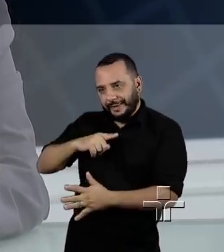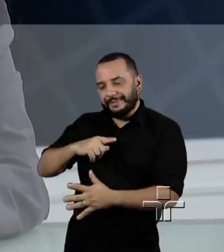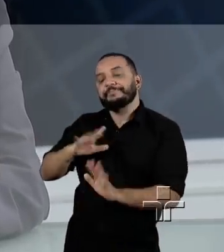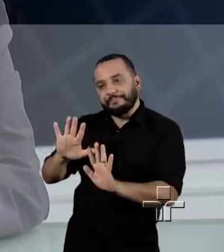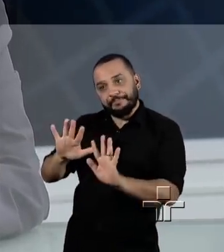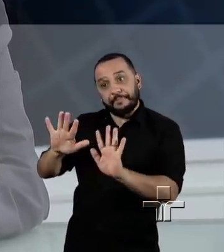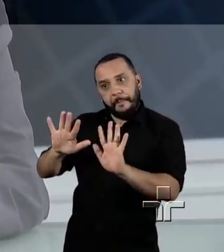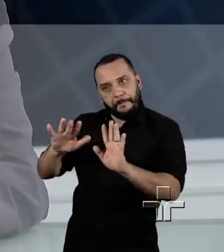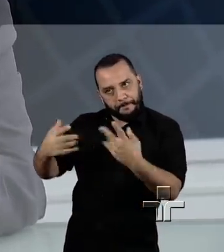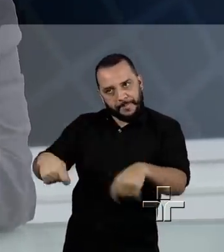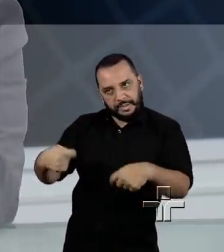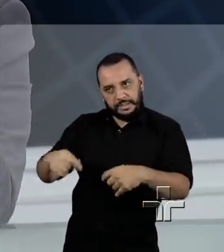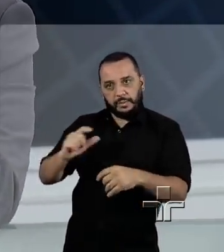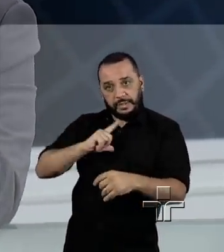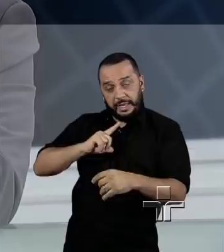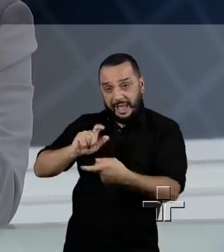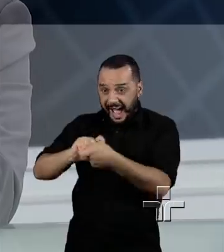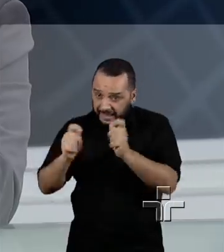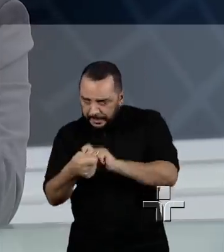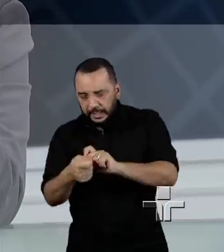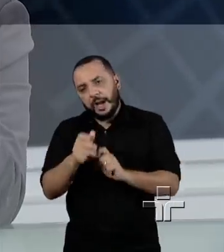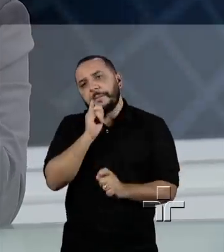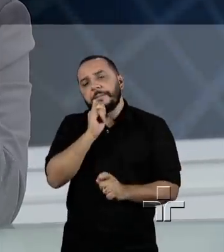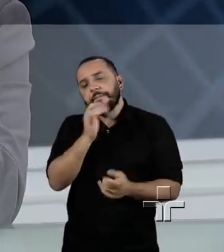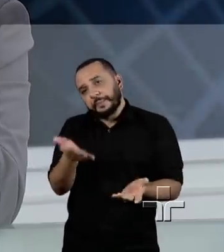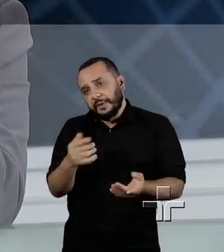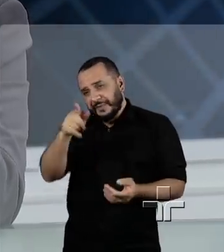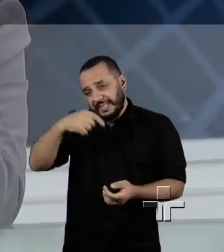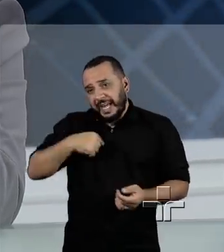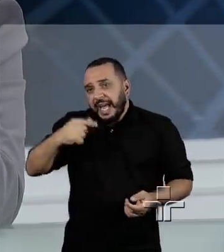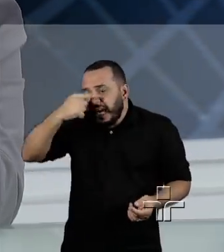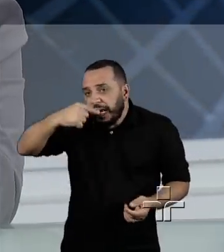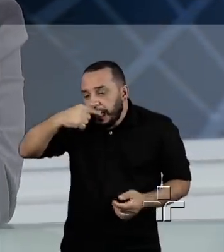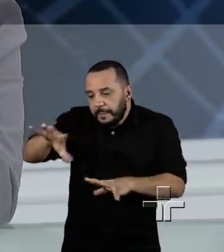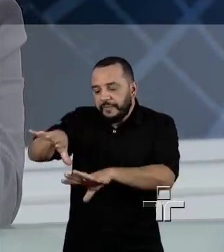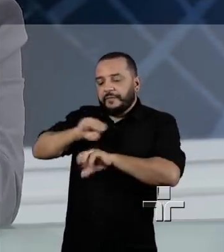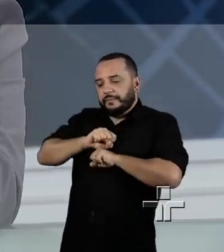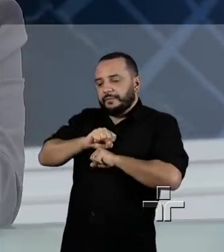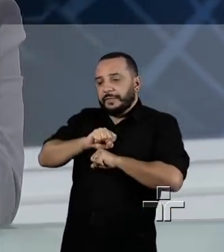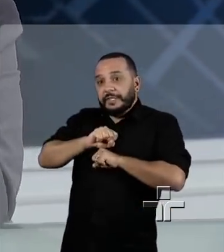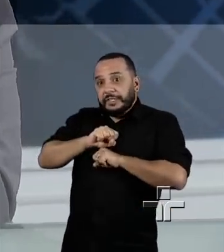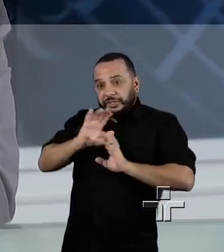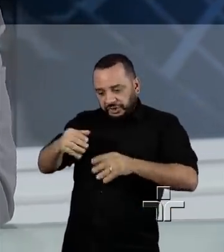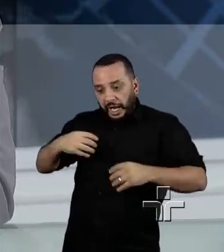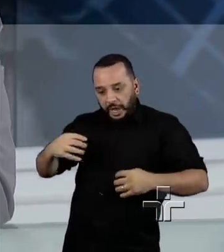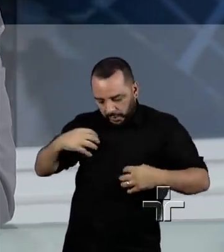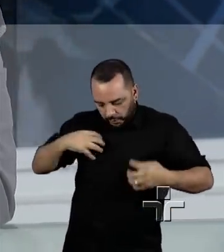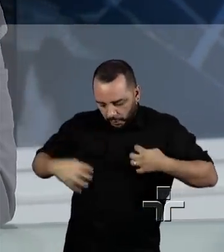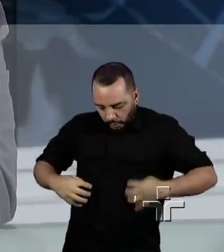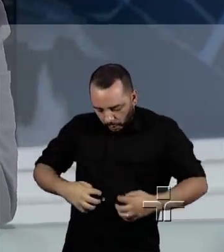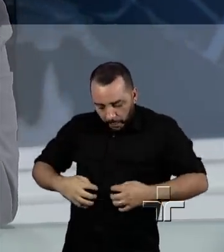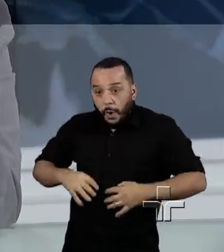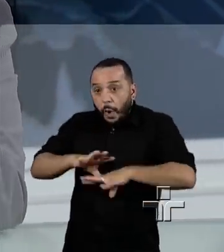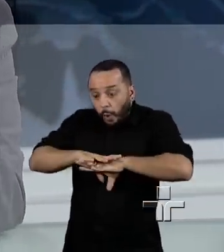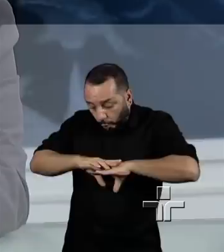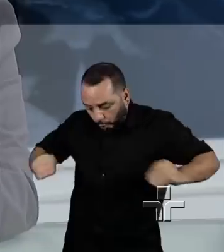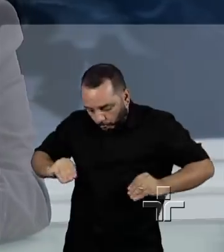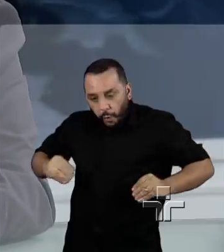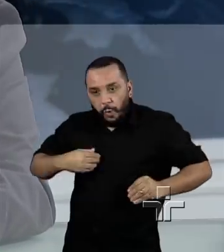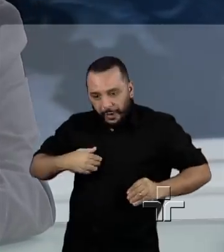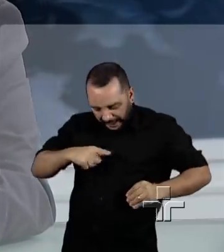adaptar, porque assim, como você pega uma gripe e sobrevive a ele, você faz anticorpo e não pega mais. Se ele